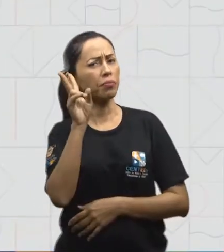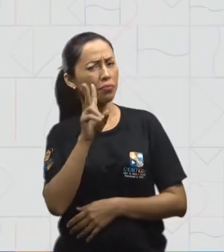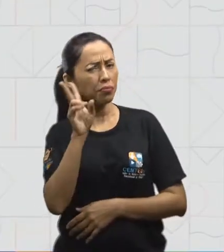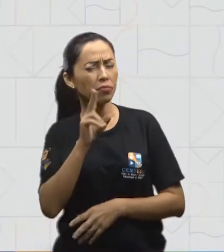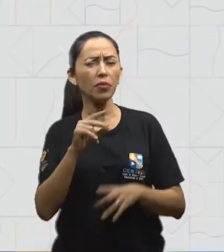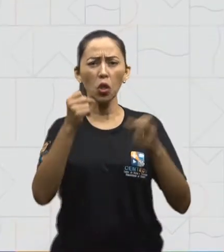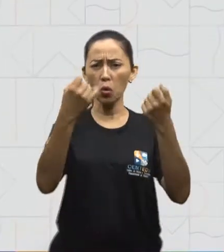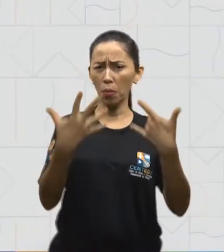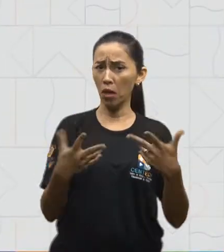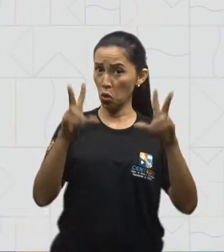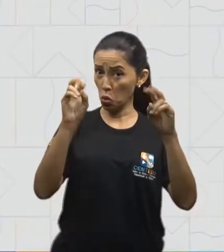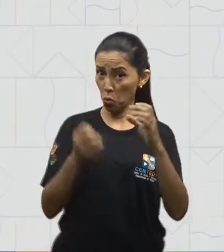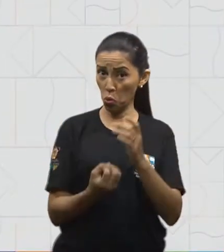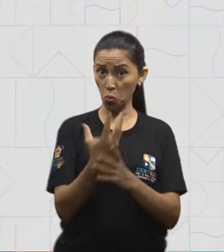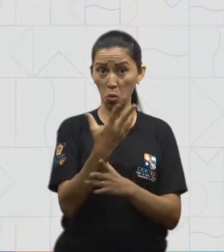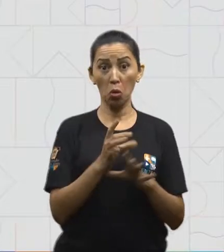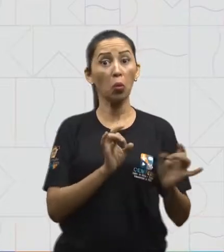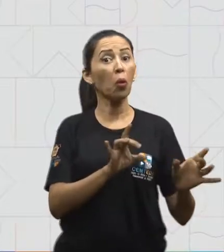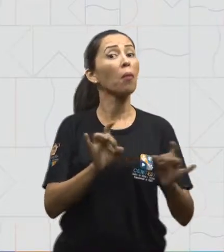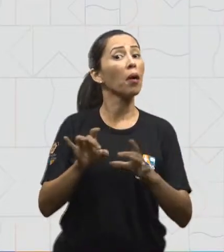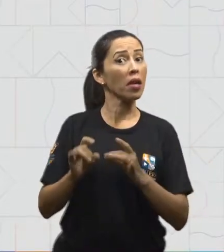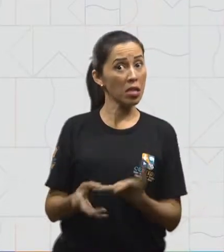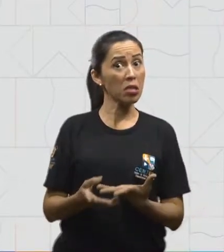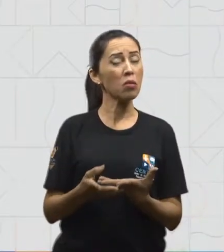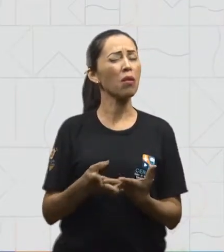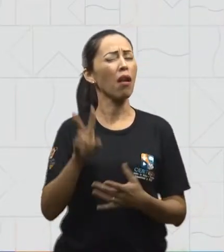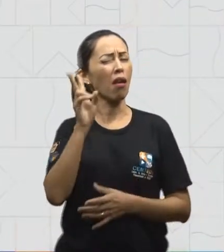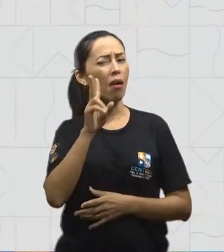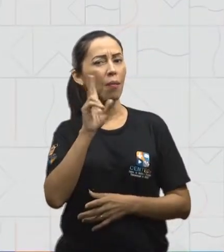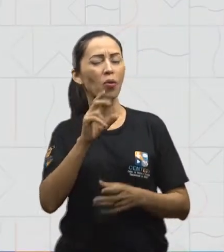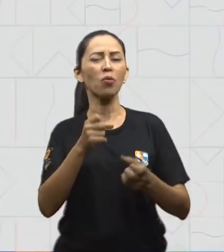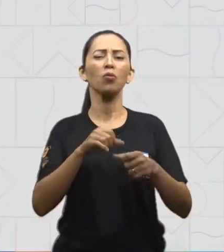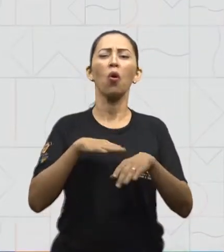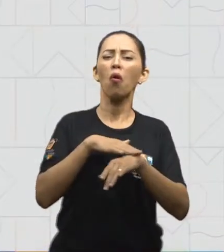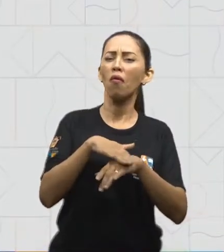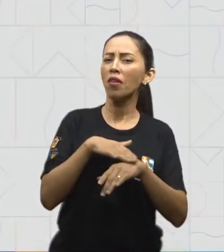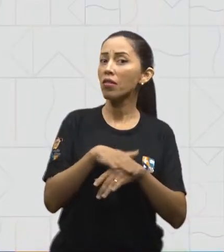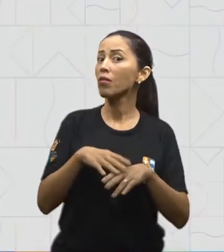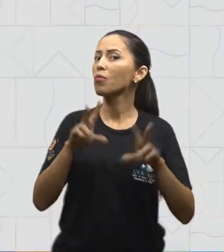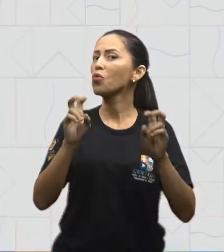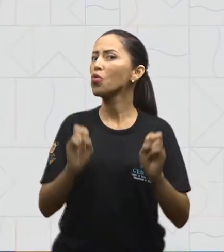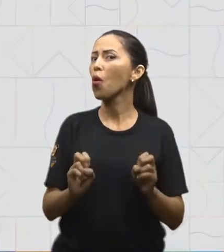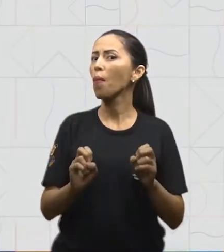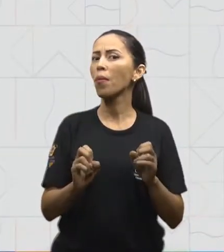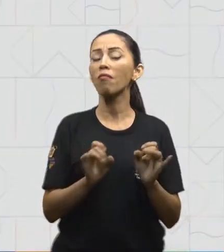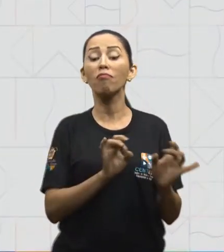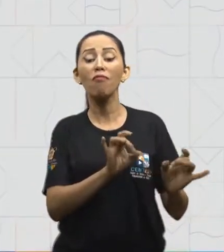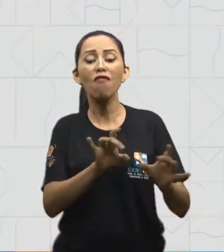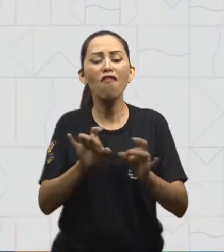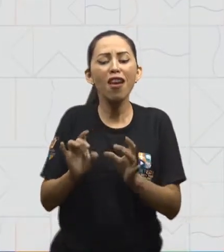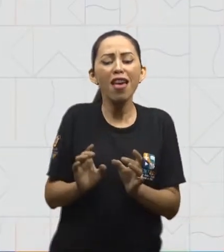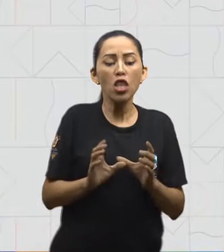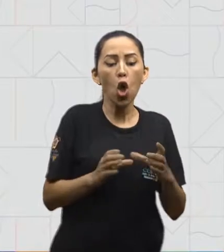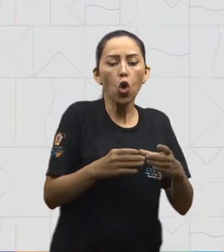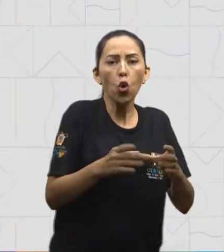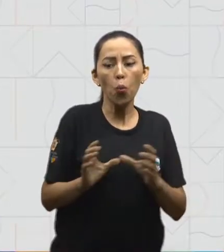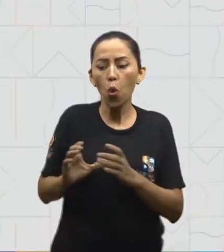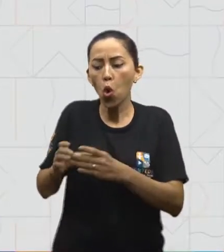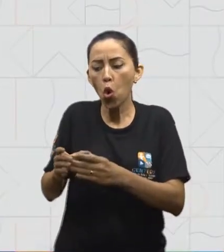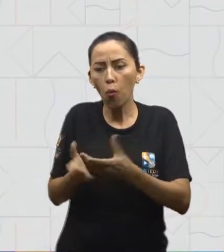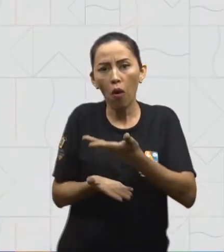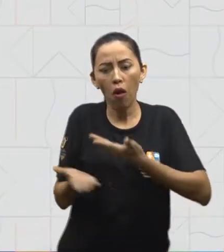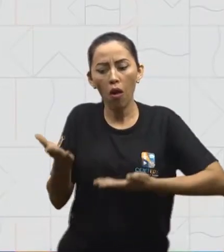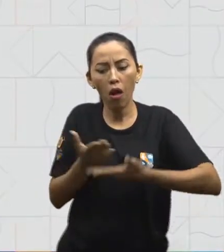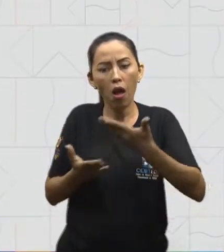do comércio? Pois é, destacamos que as práticas de comércio ocorriam entre grupos próximos.